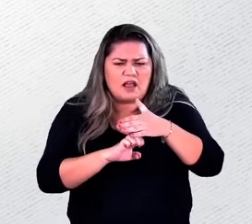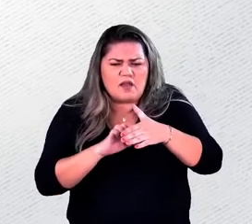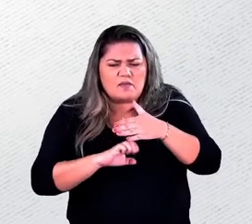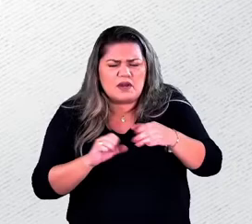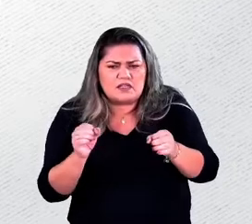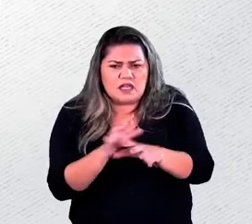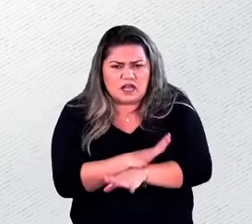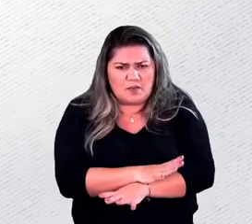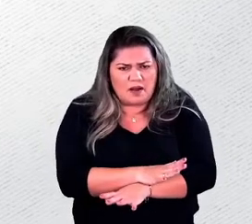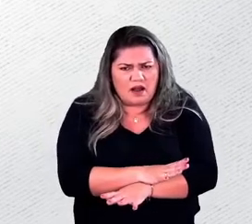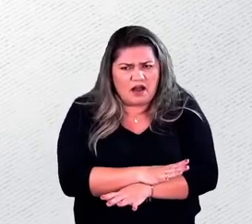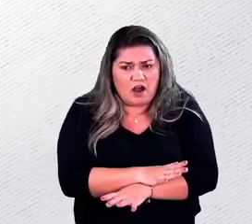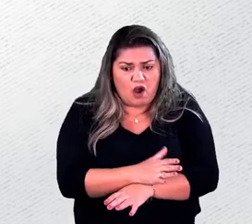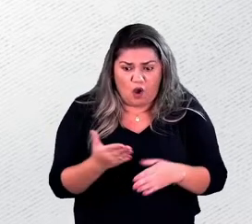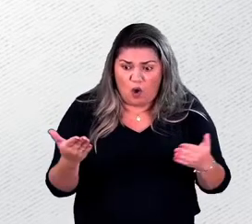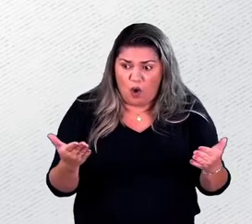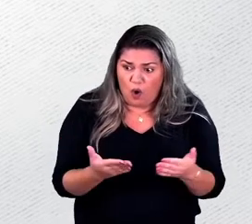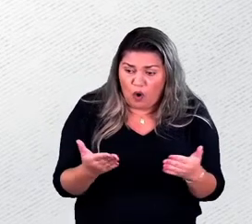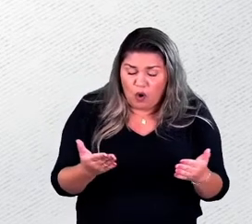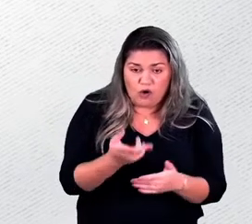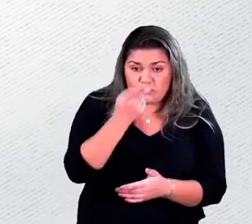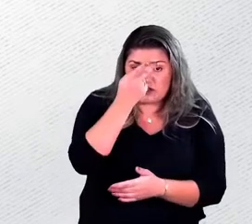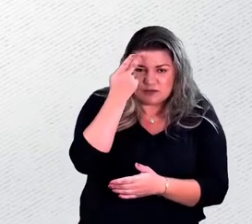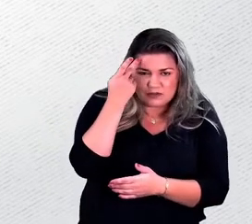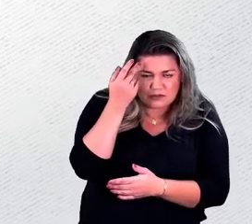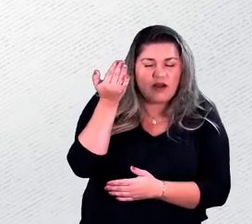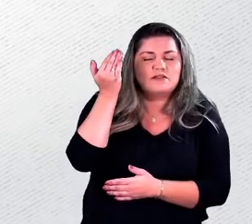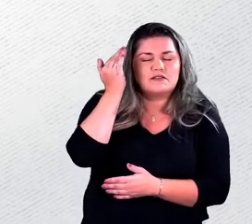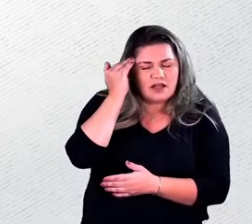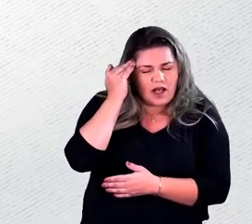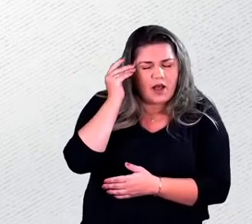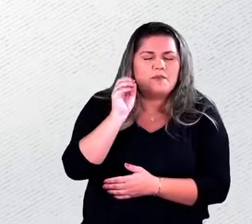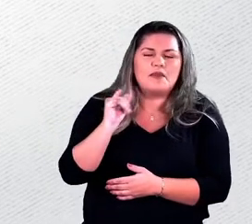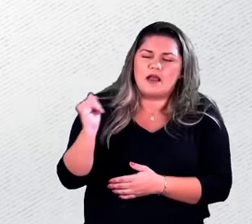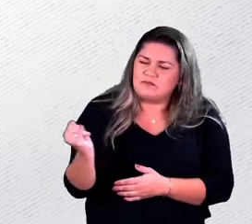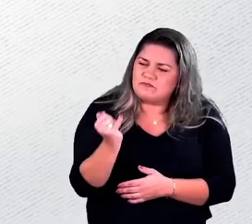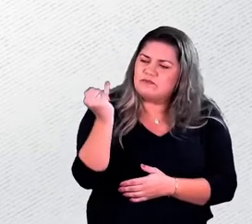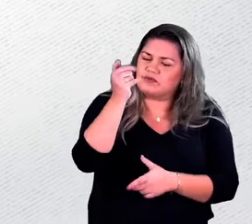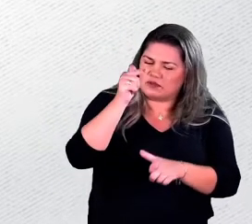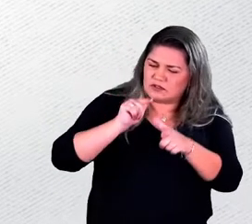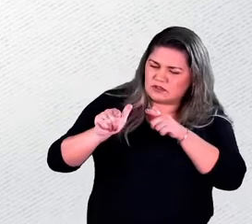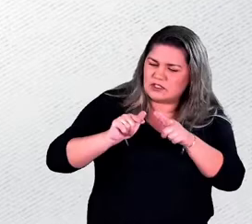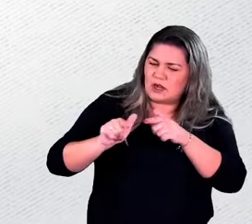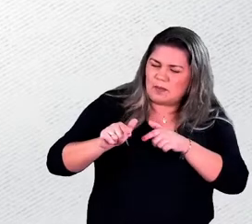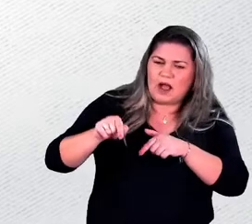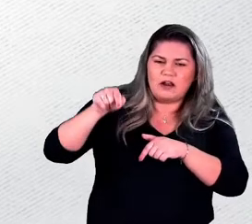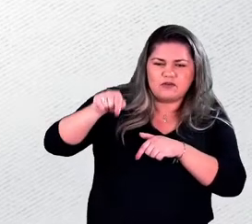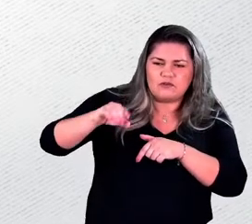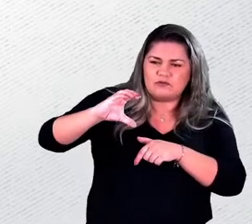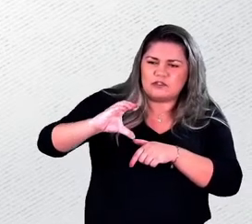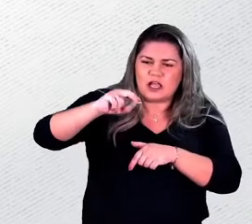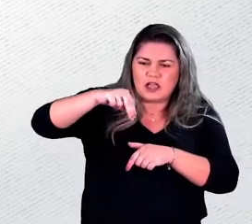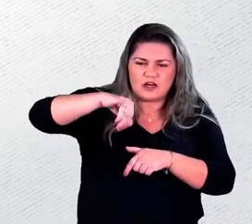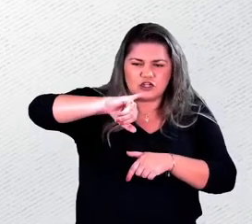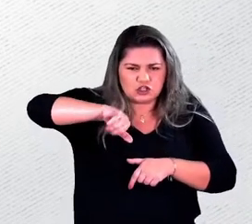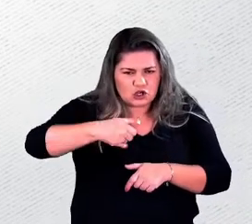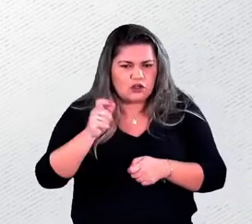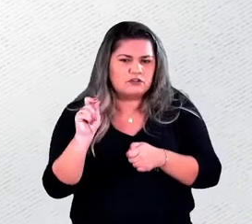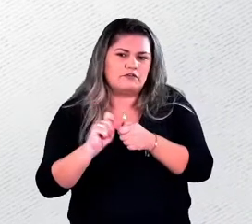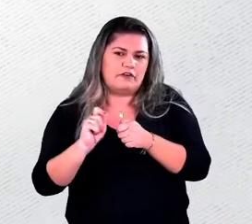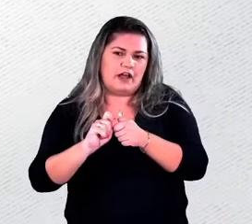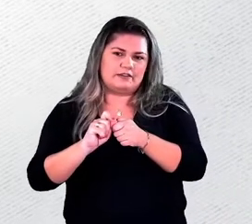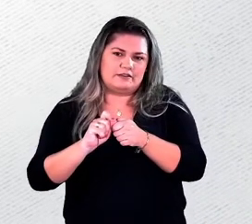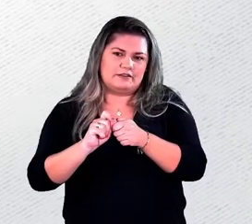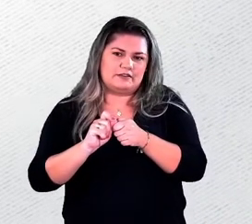compreendido e hoje todo mundo entende a importância é porque lá é feito mas o CNJ cuida dos dele né cuida do